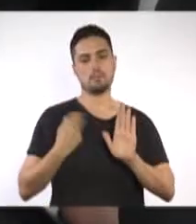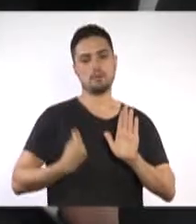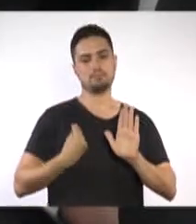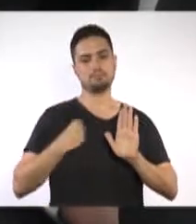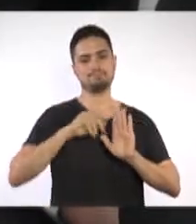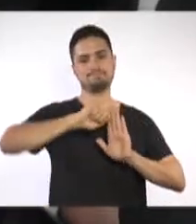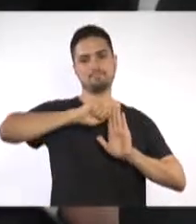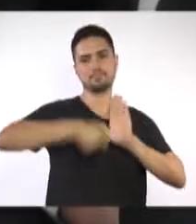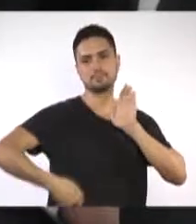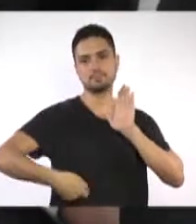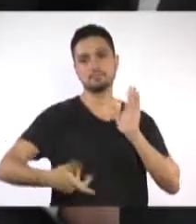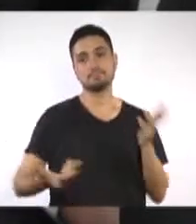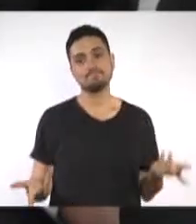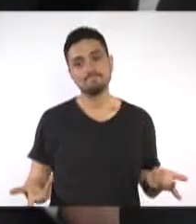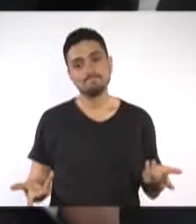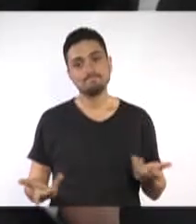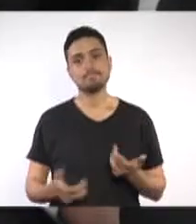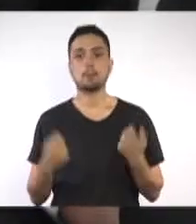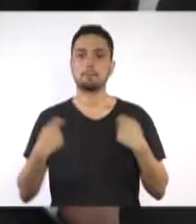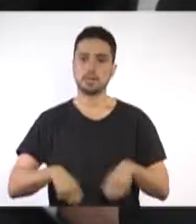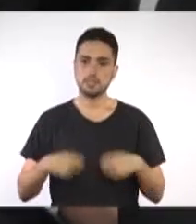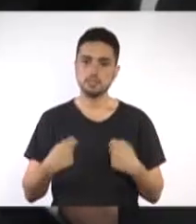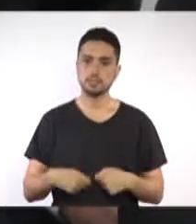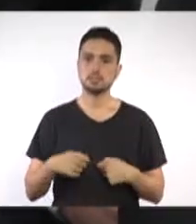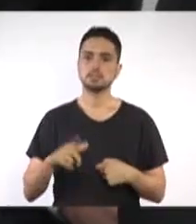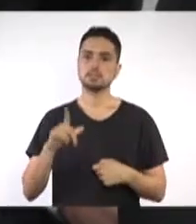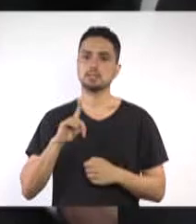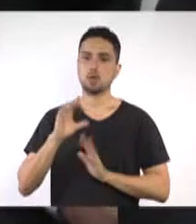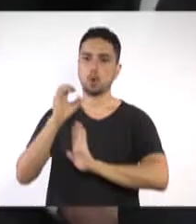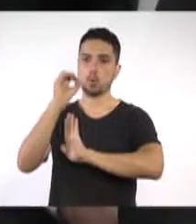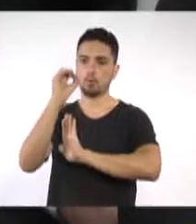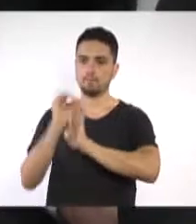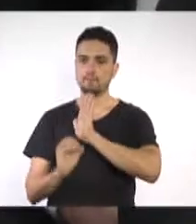de abrir qualquer procedimento. Esse